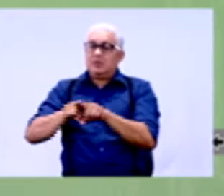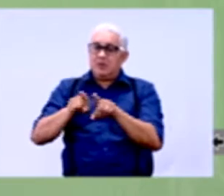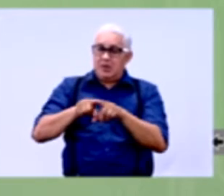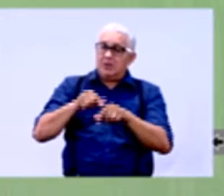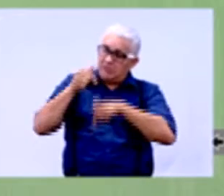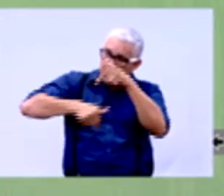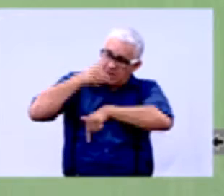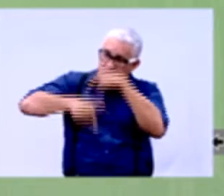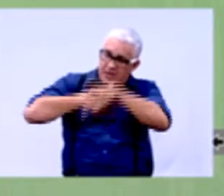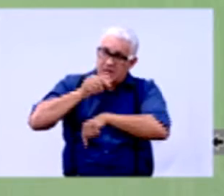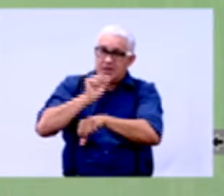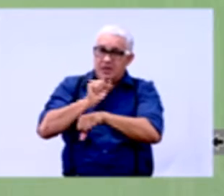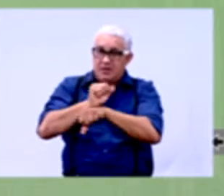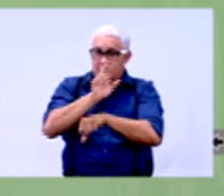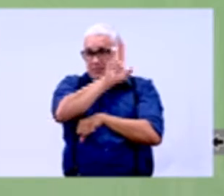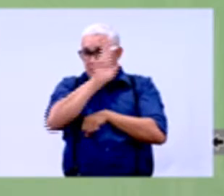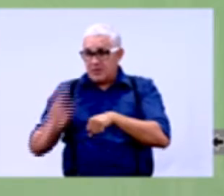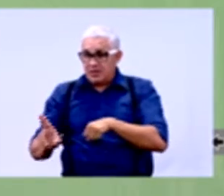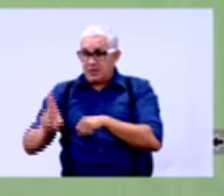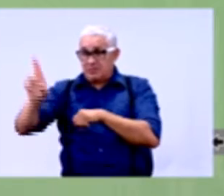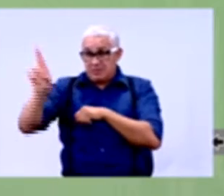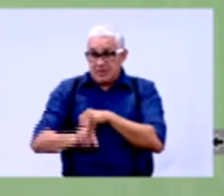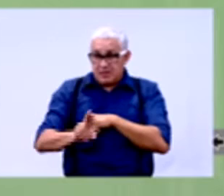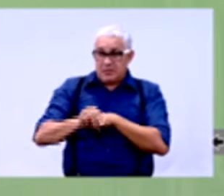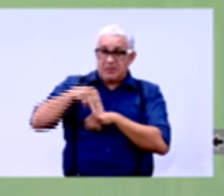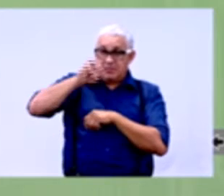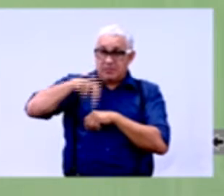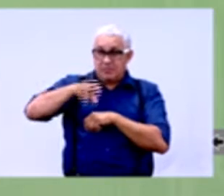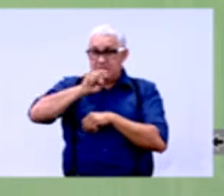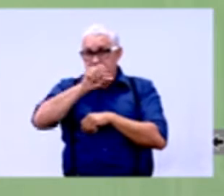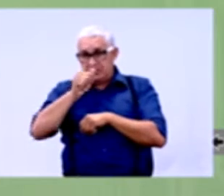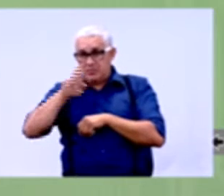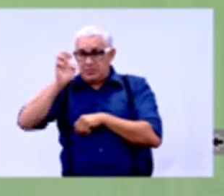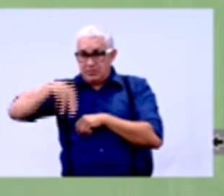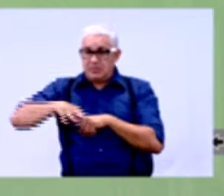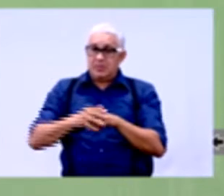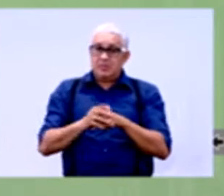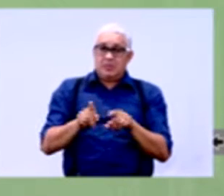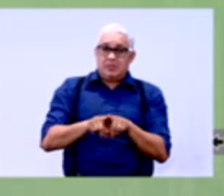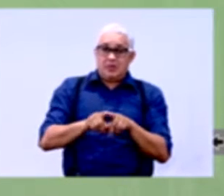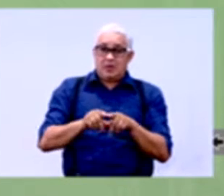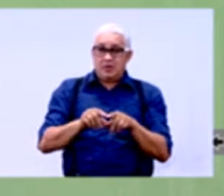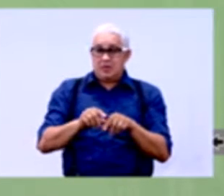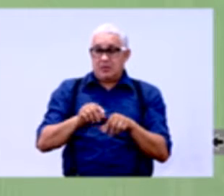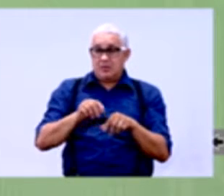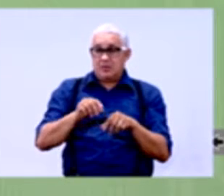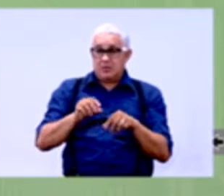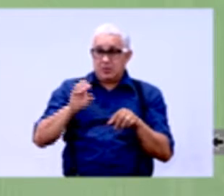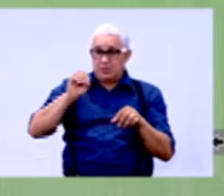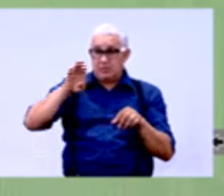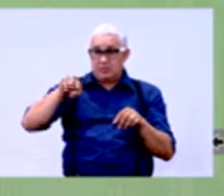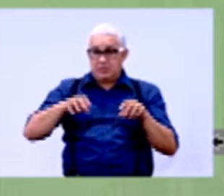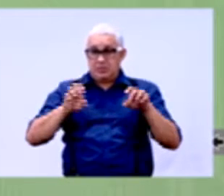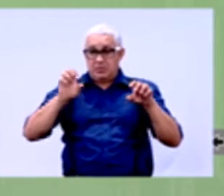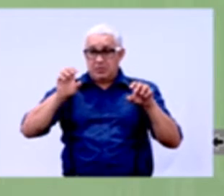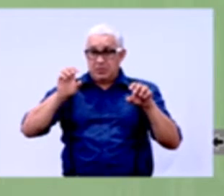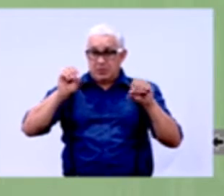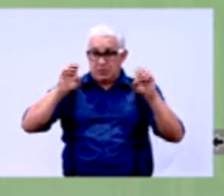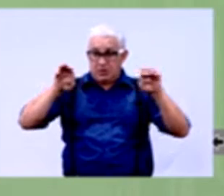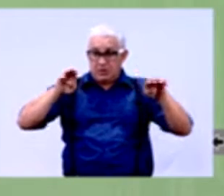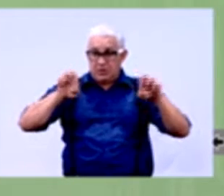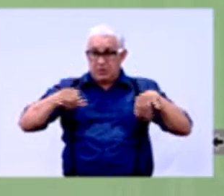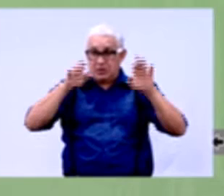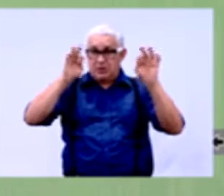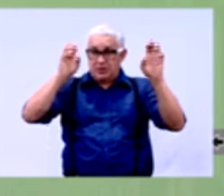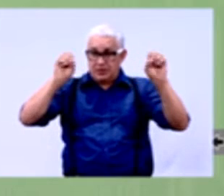momento receber essa mensagem quando ela é enviado um sinal entre os dois objetos concorrentes para comunicar